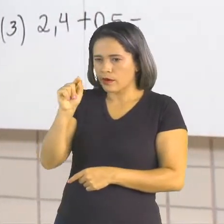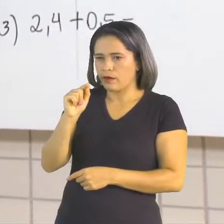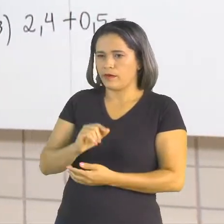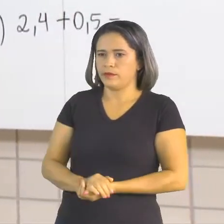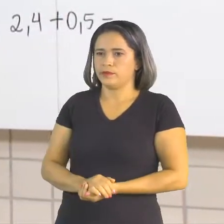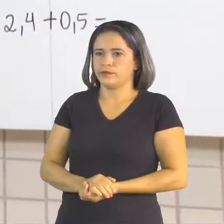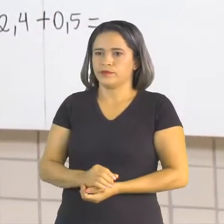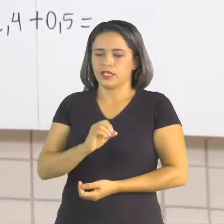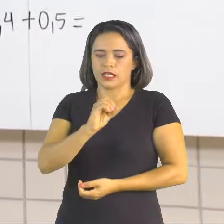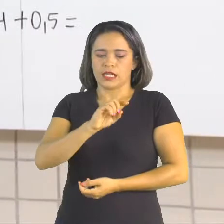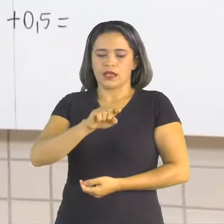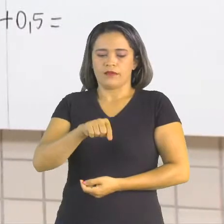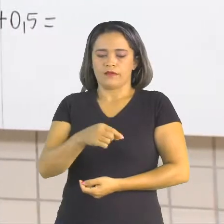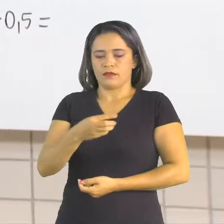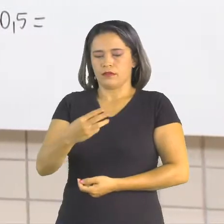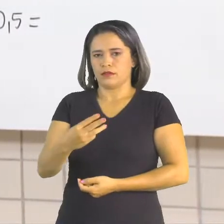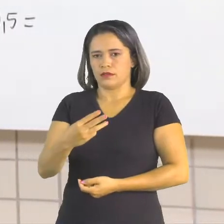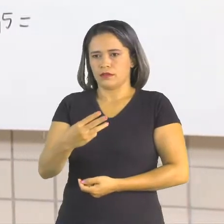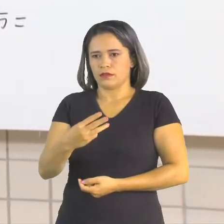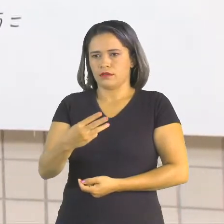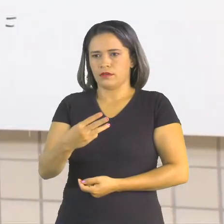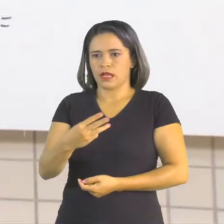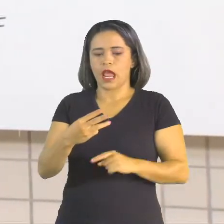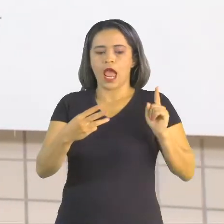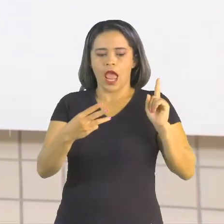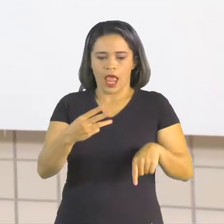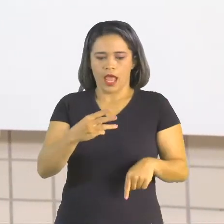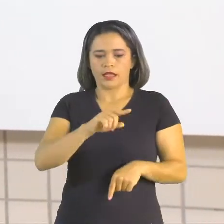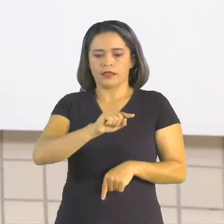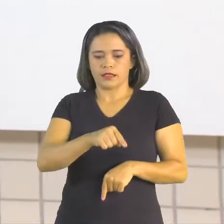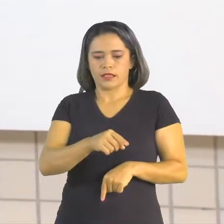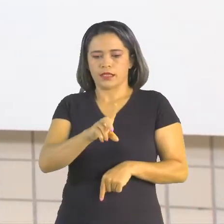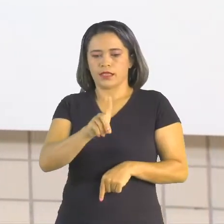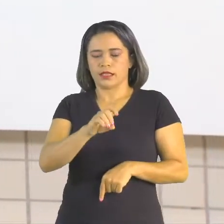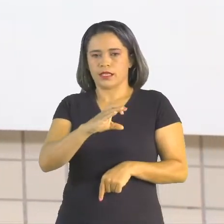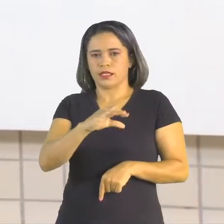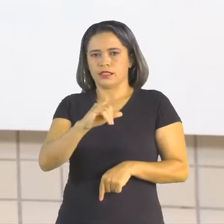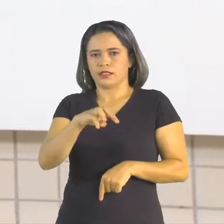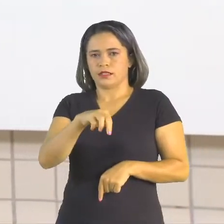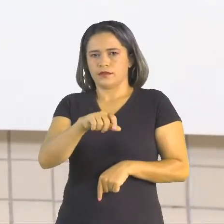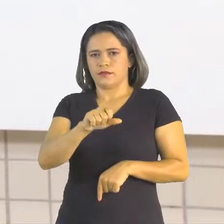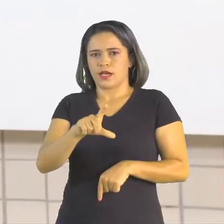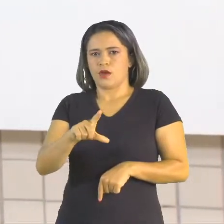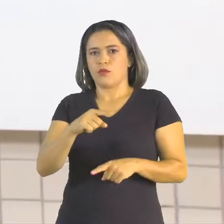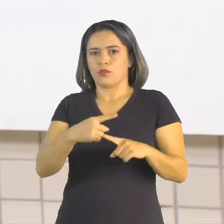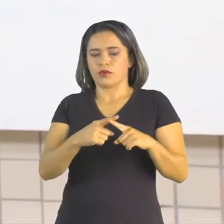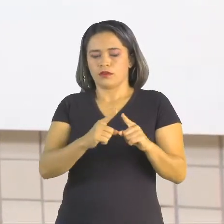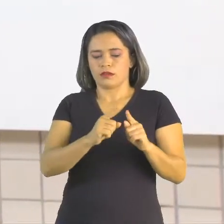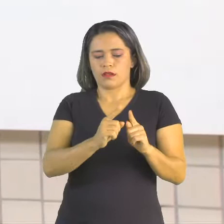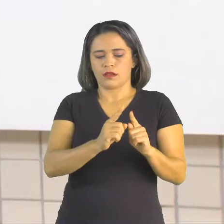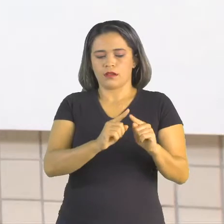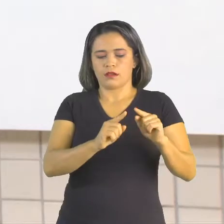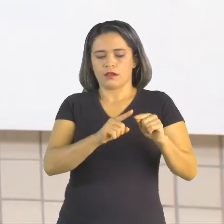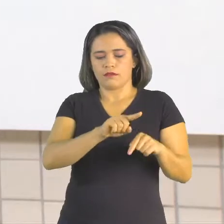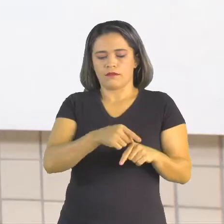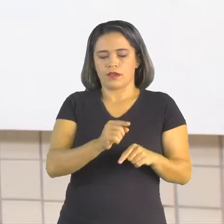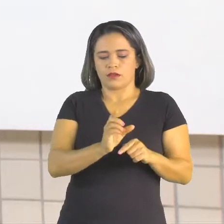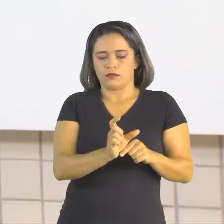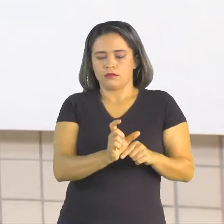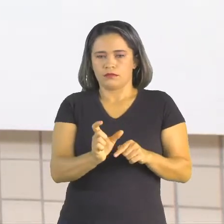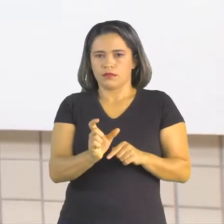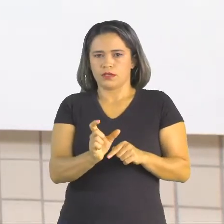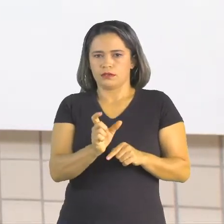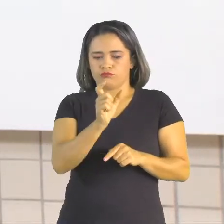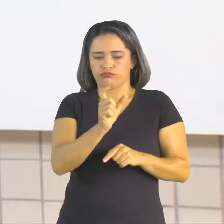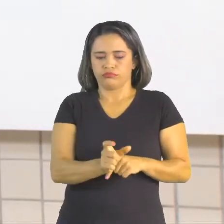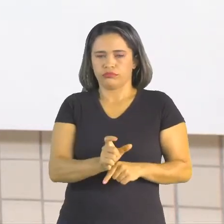número 0,3 é um número decimal porque eu tenho uma casa depois da vírgula. A casa depois da